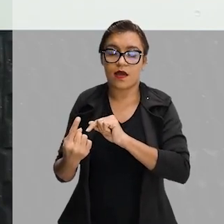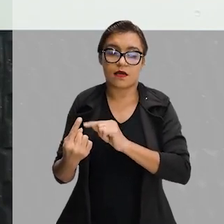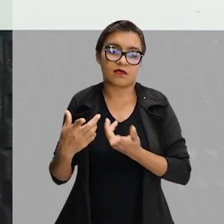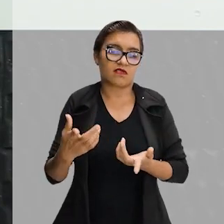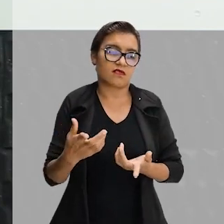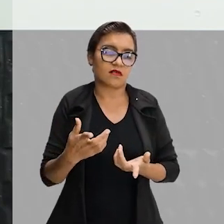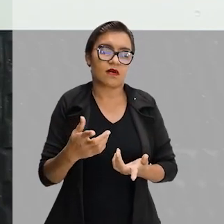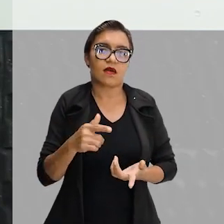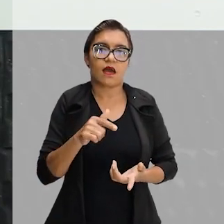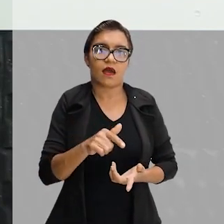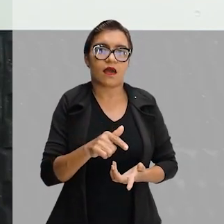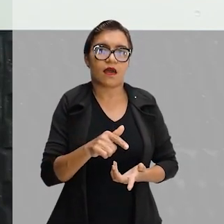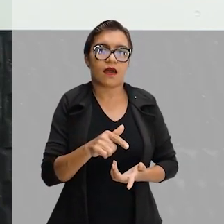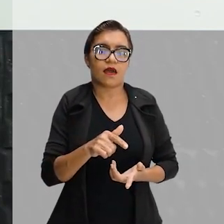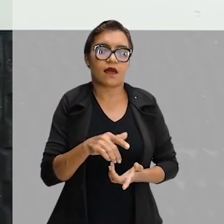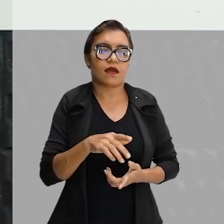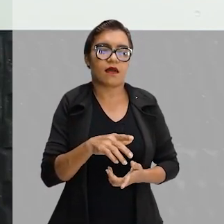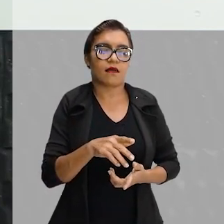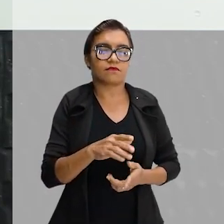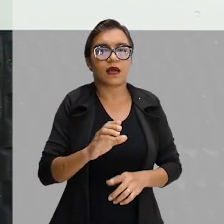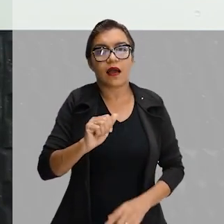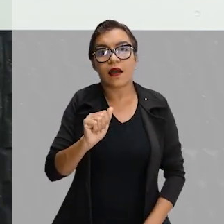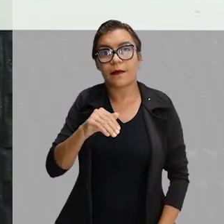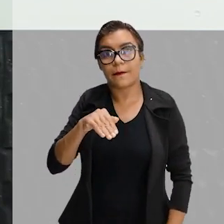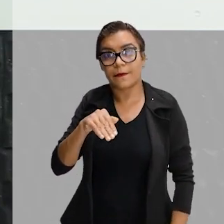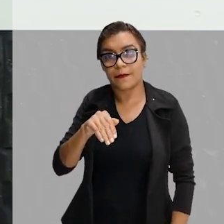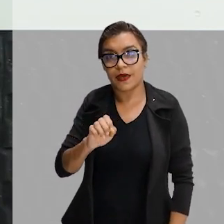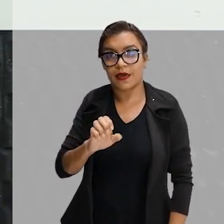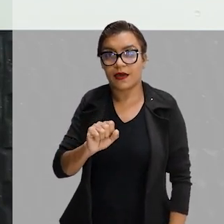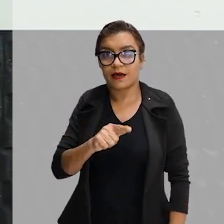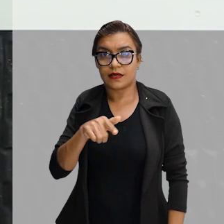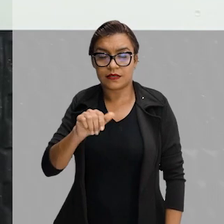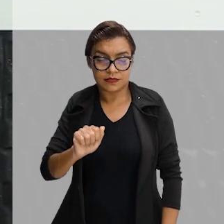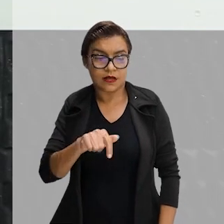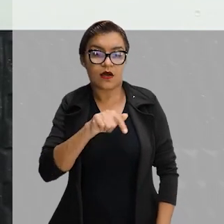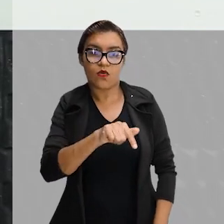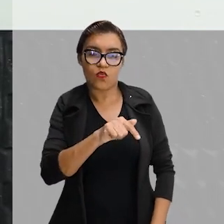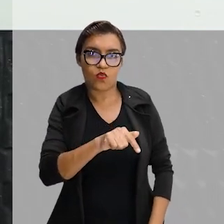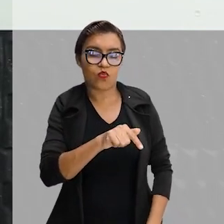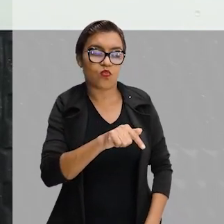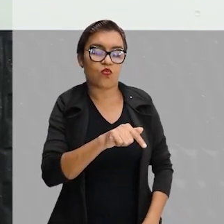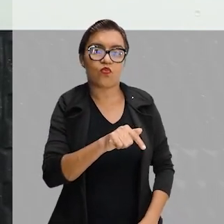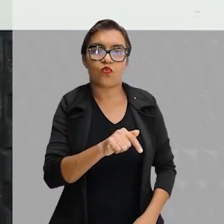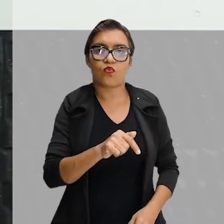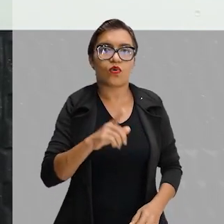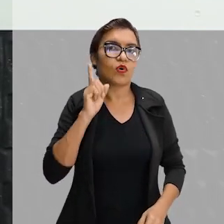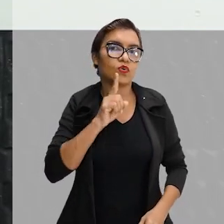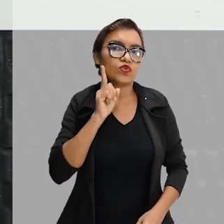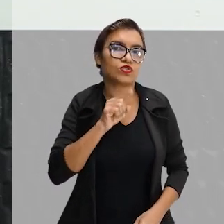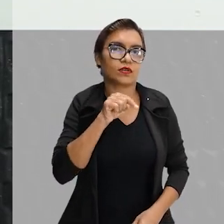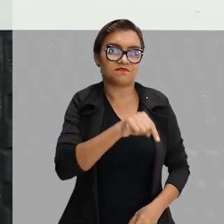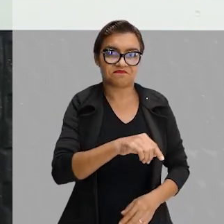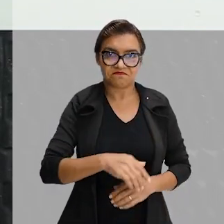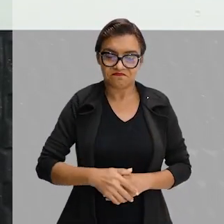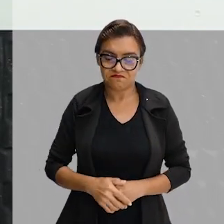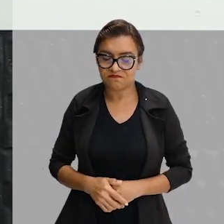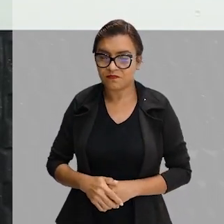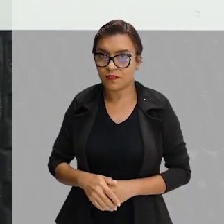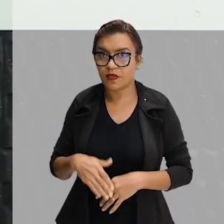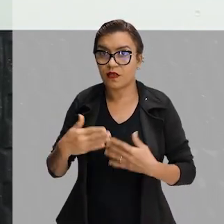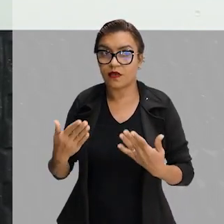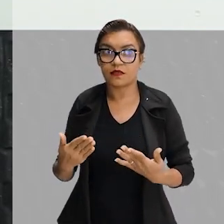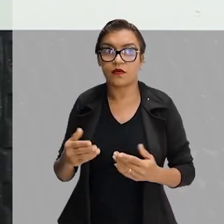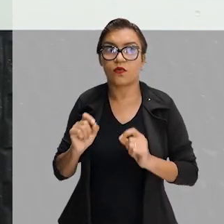Unidos economicamente. Pois é, lembra de tudo isso? Foi o momento em que o Brasil se tornou a 6ª